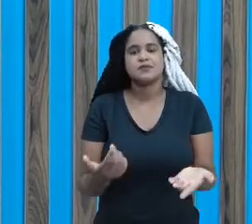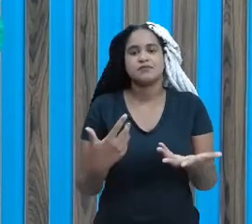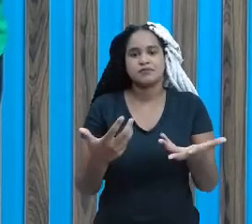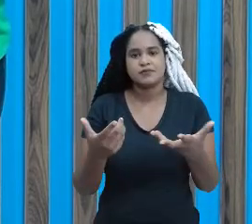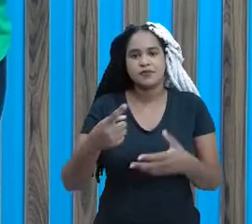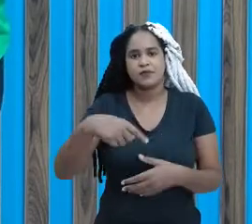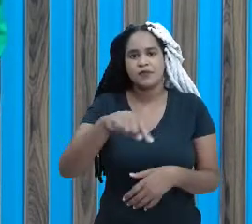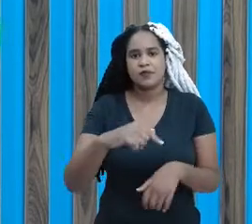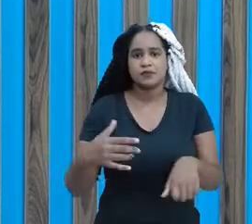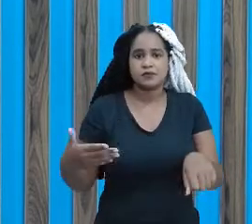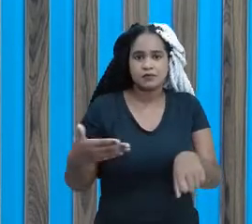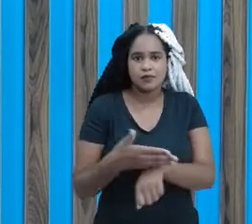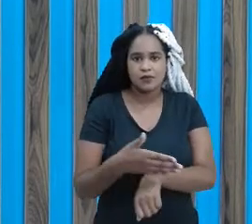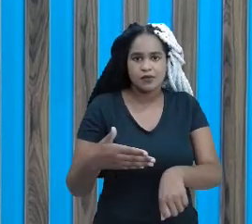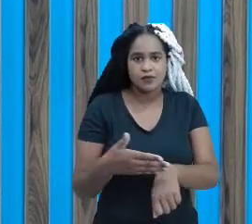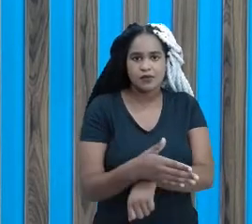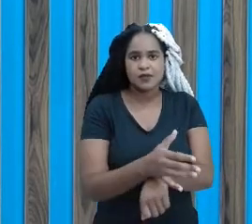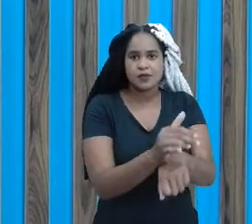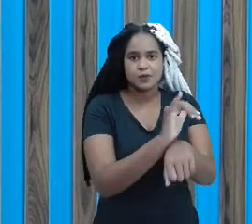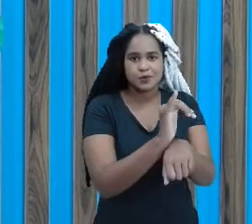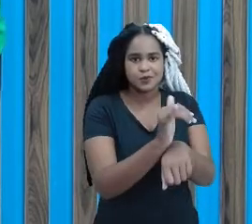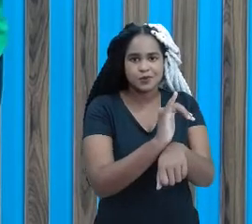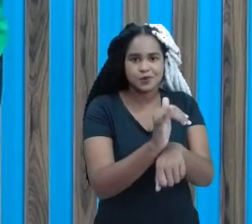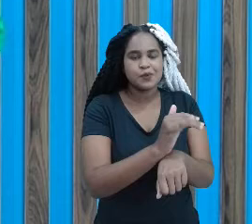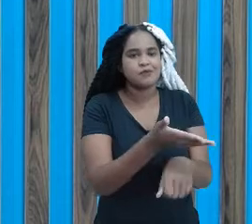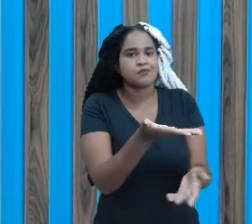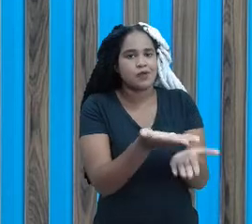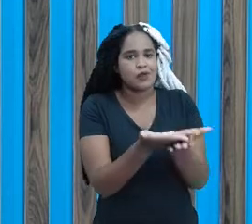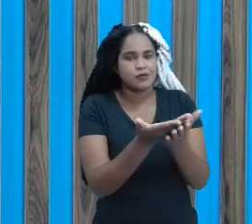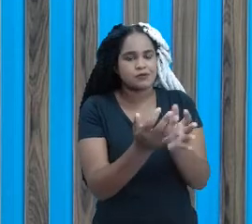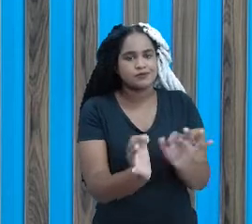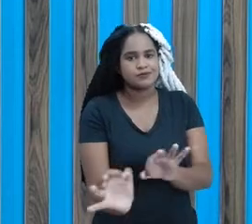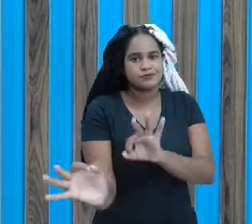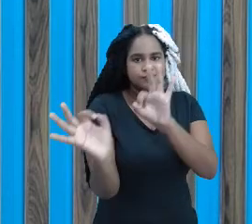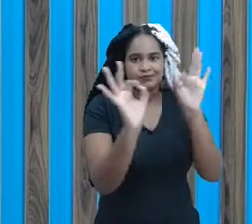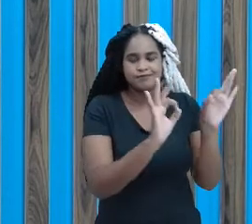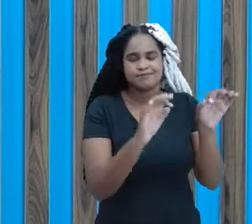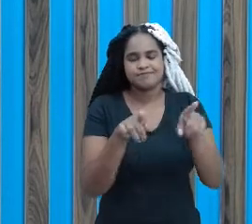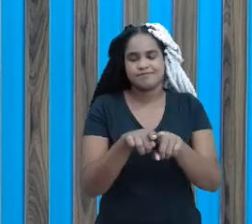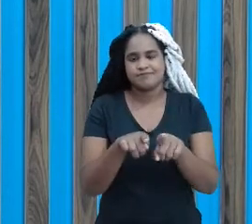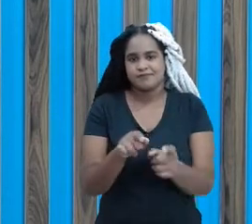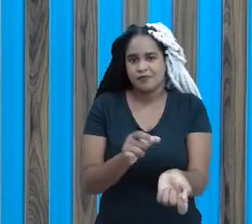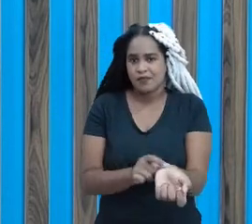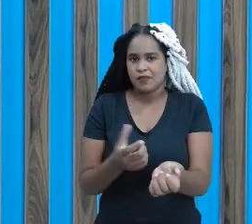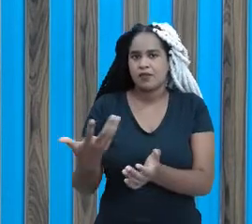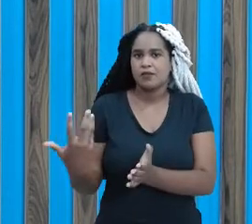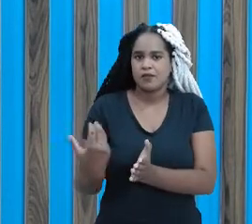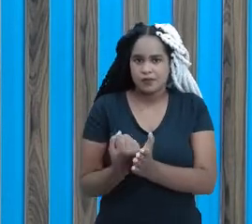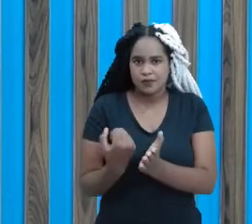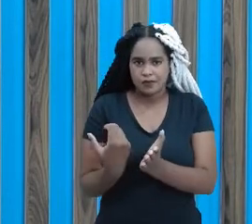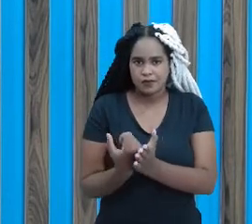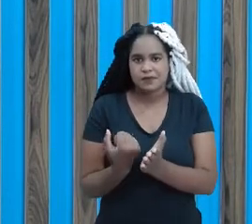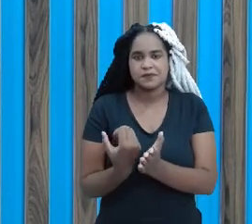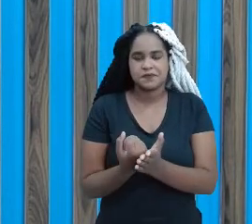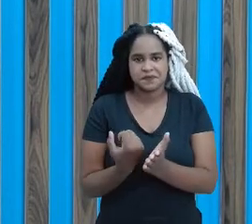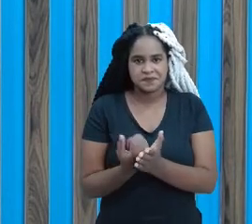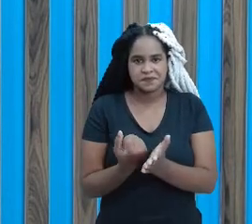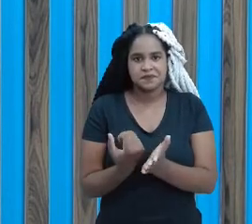do YouTube, tá certo? Para assistir às aulas. E também baixem lá o aplicativo,